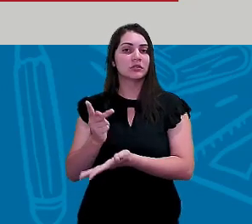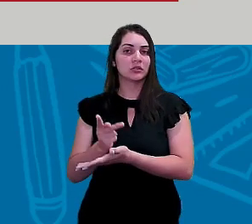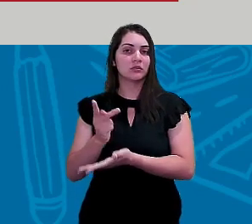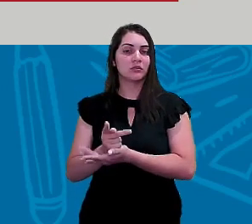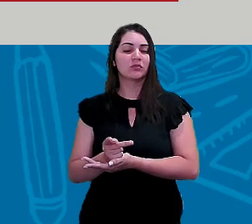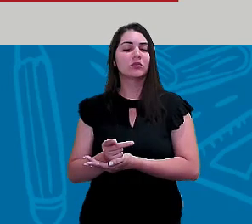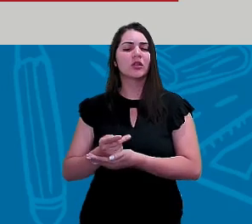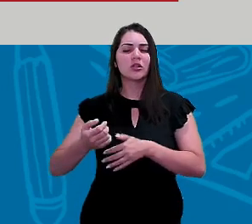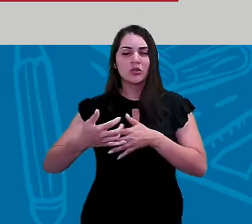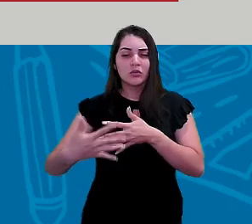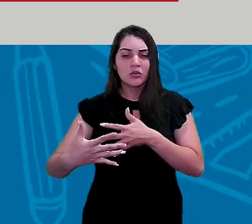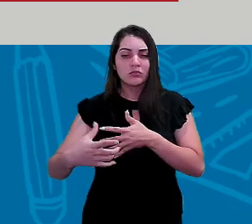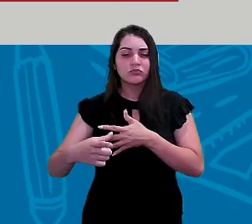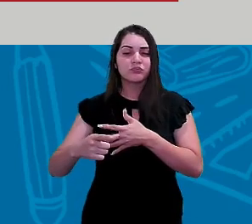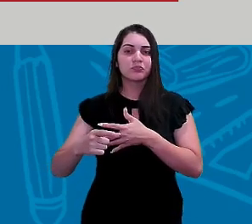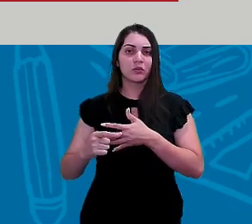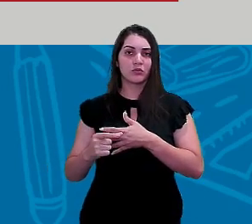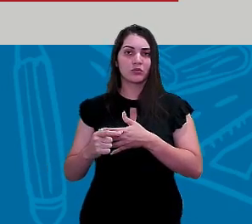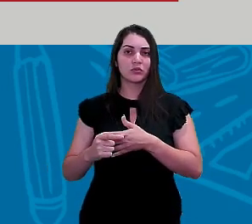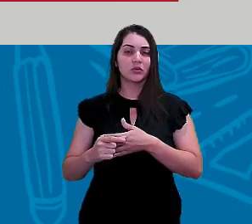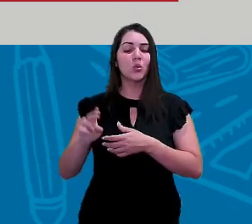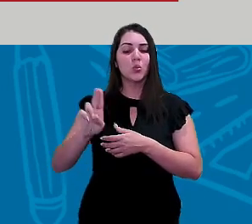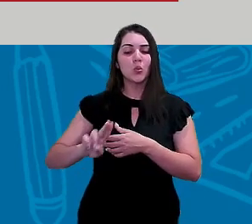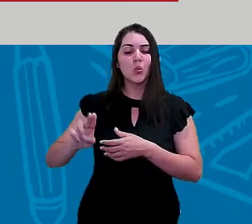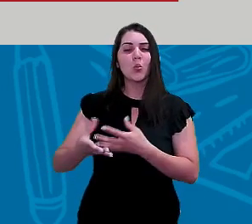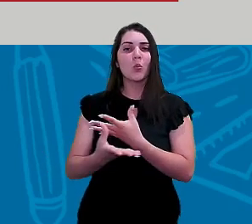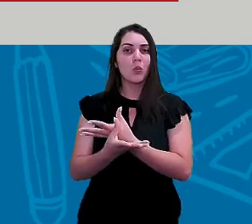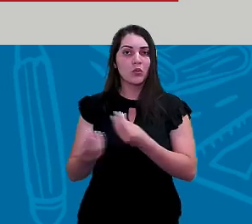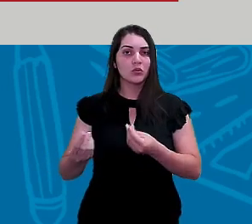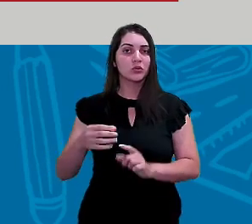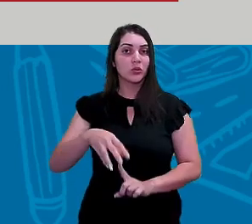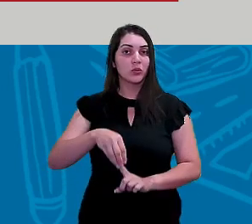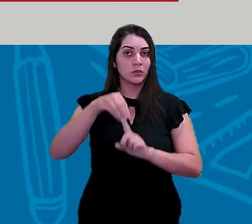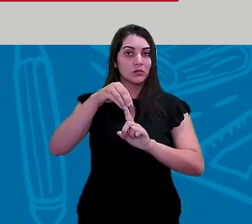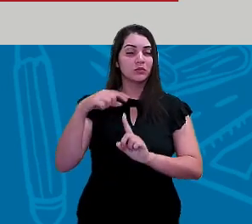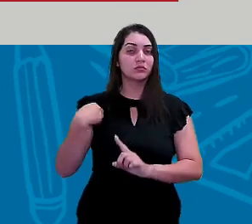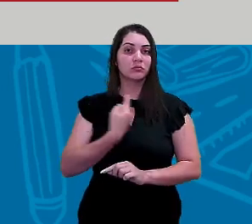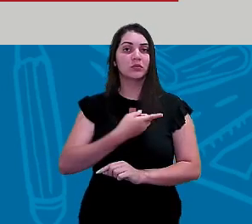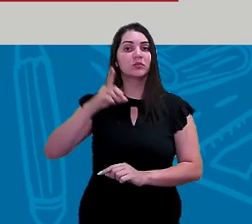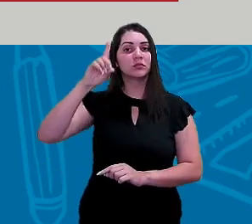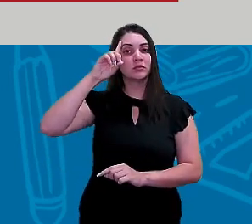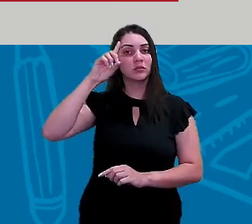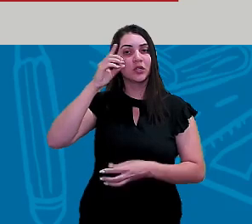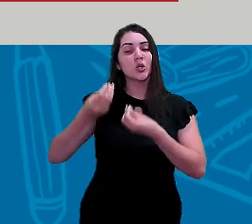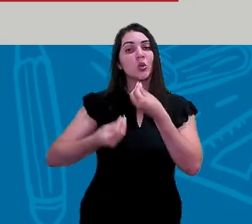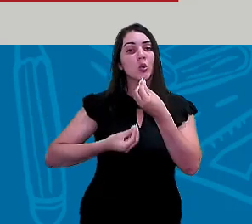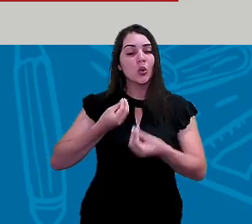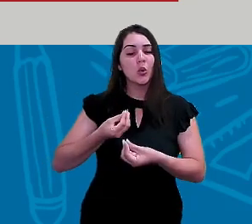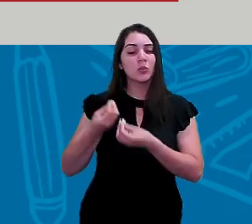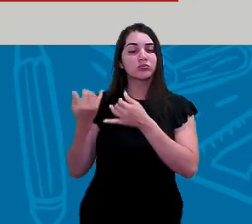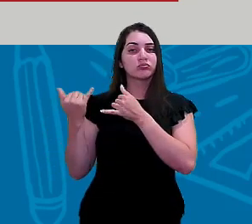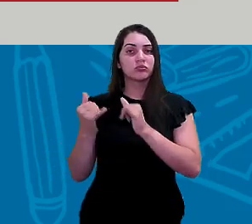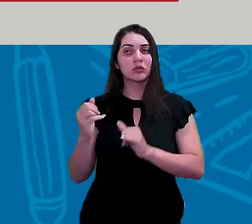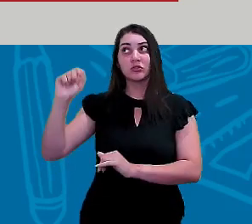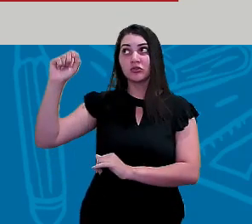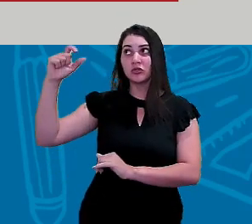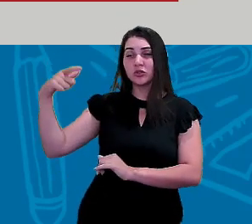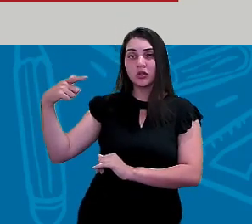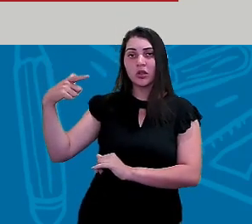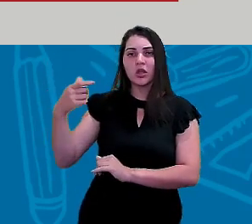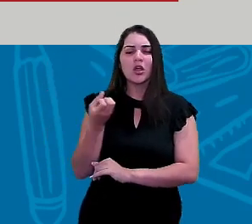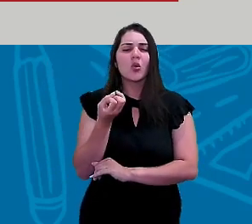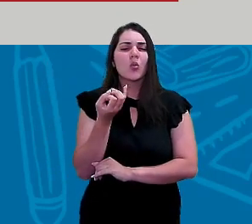gente utiliza muito, mas muito mais esses recursos naturais. Principalmente o nosso dia a dia, como é o caso até da energia solar. Quantos